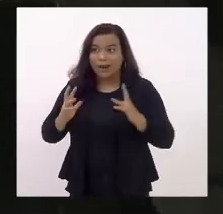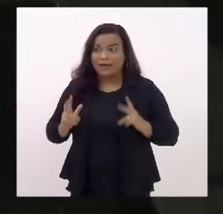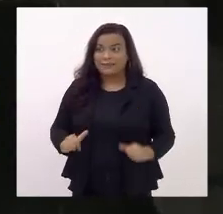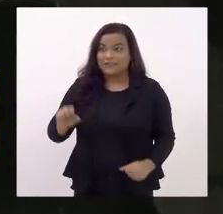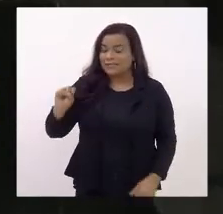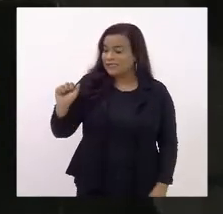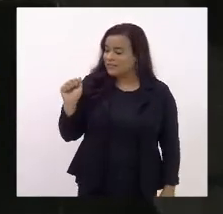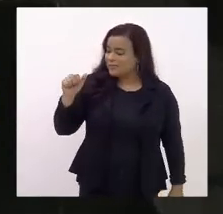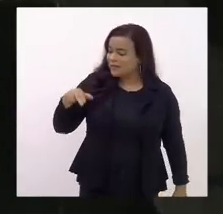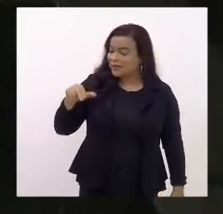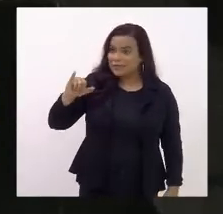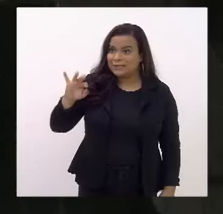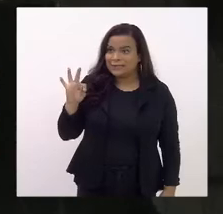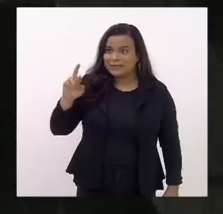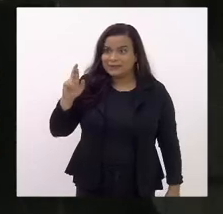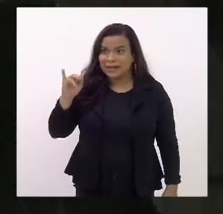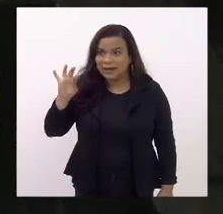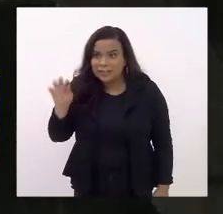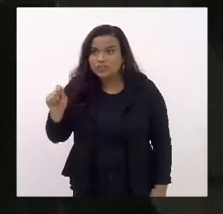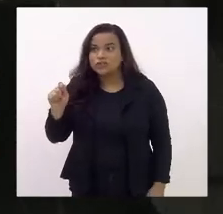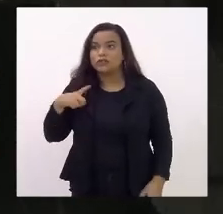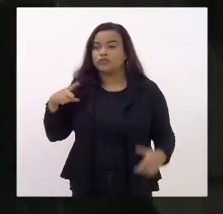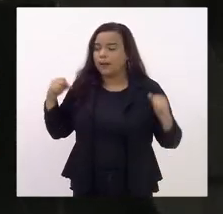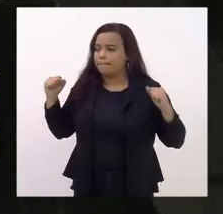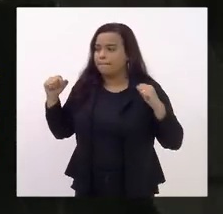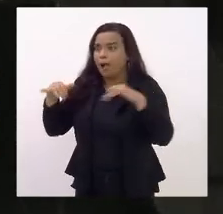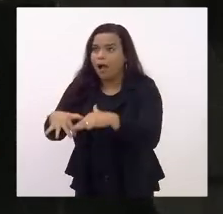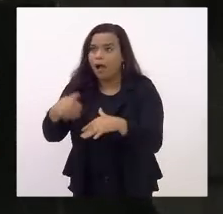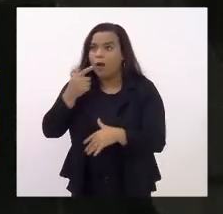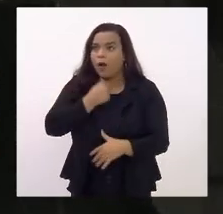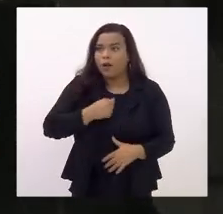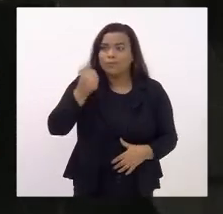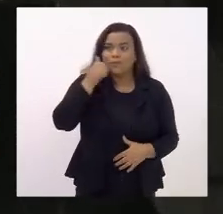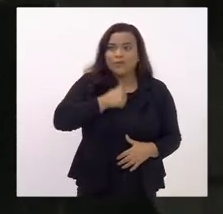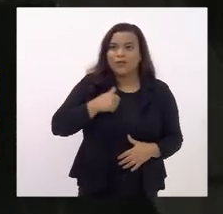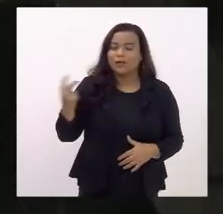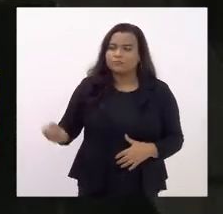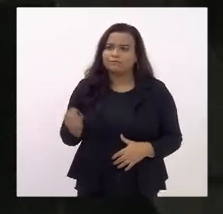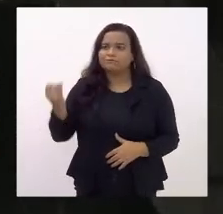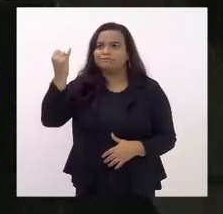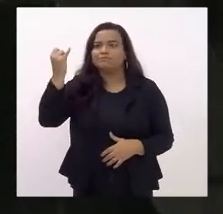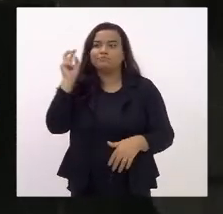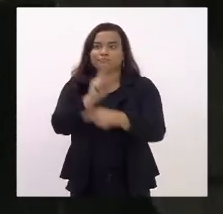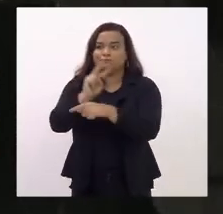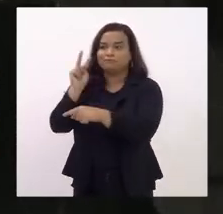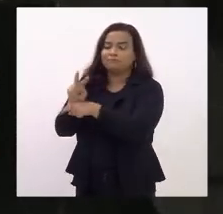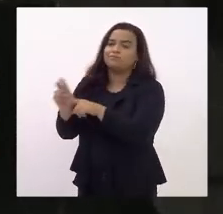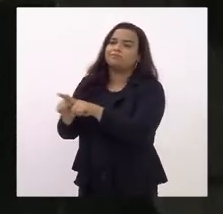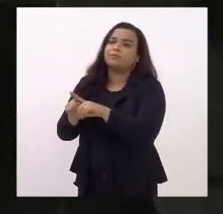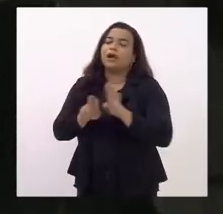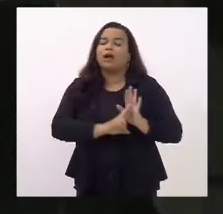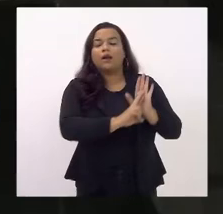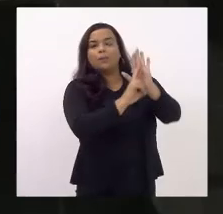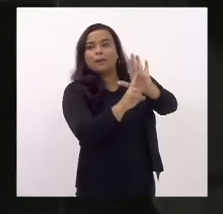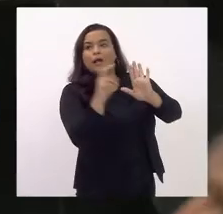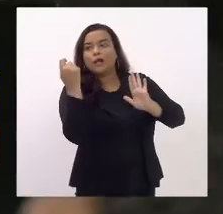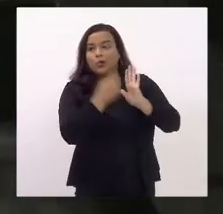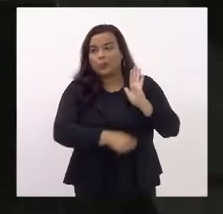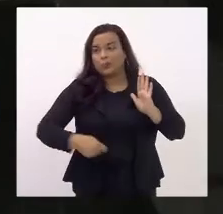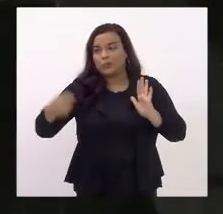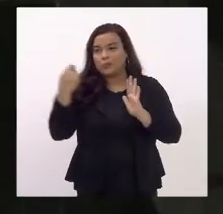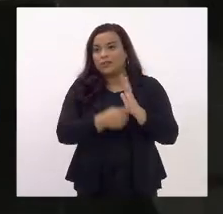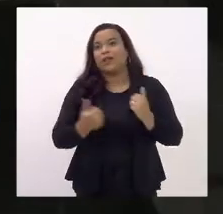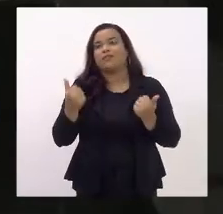neste estado reuniu homens e mulheres do maior valor, defensores e representantes da luta